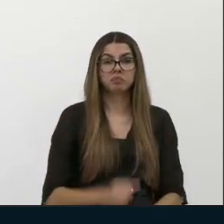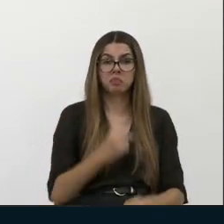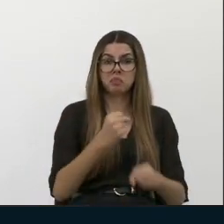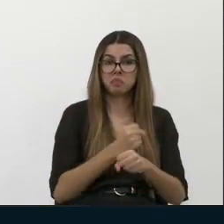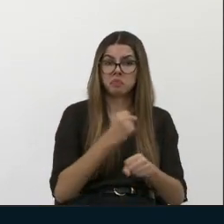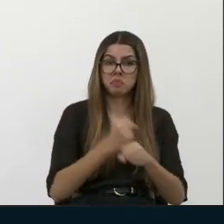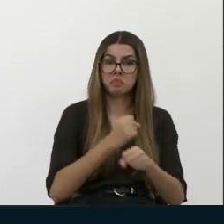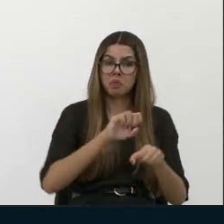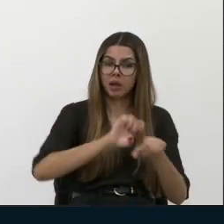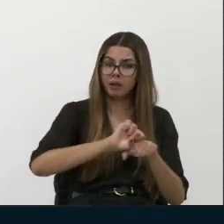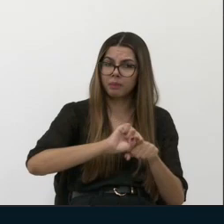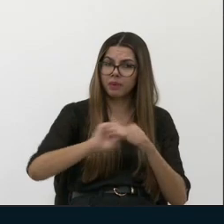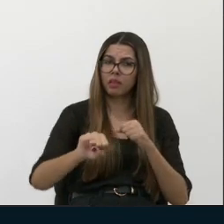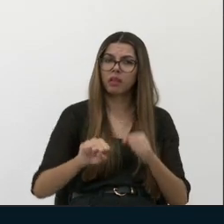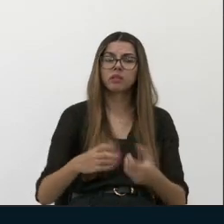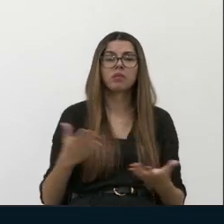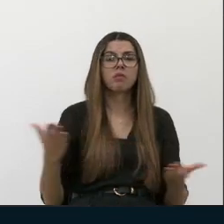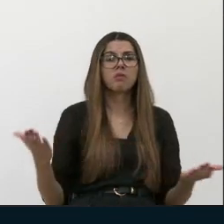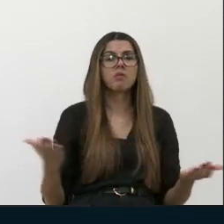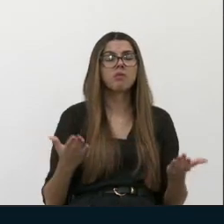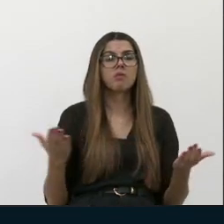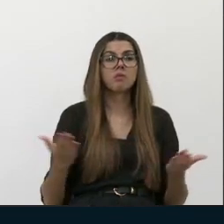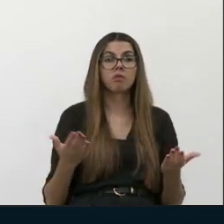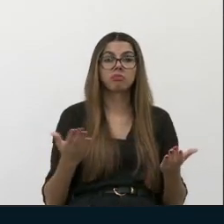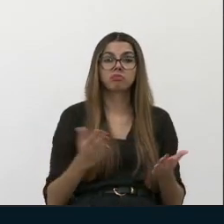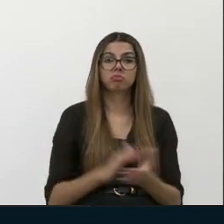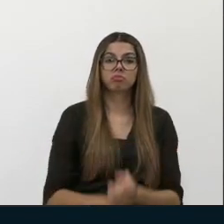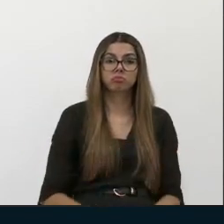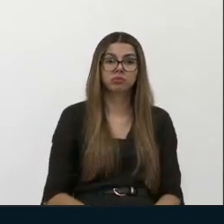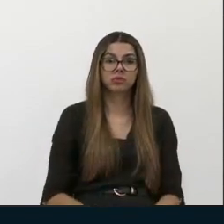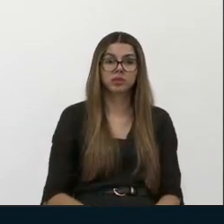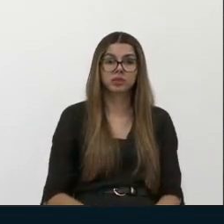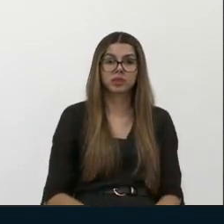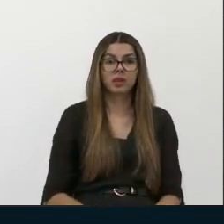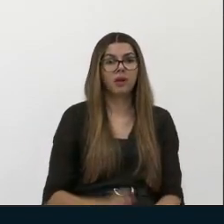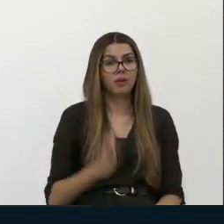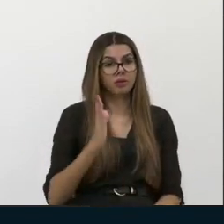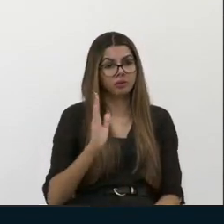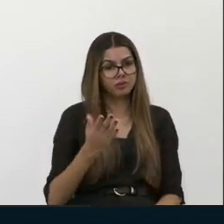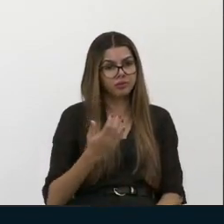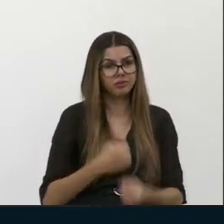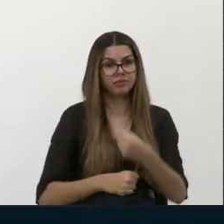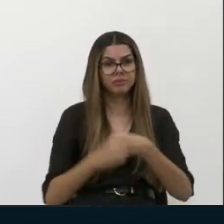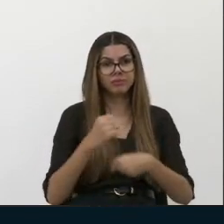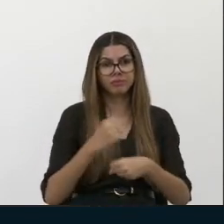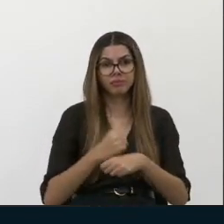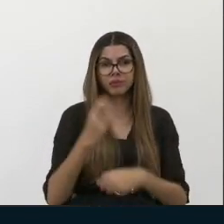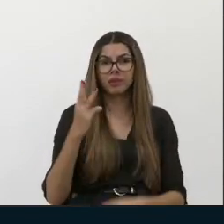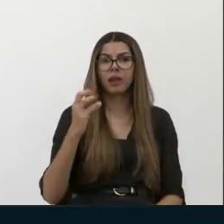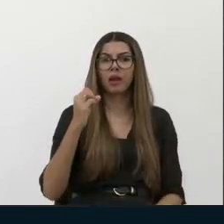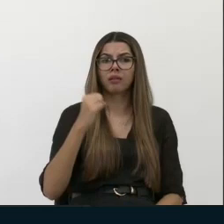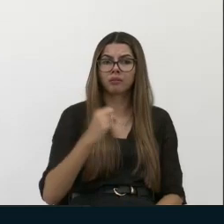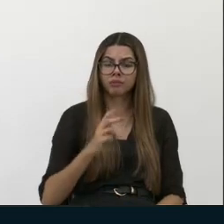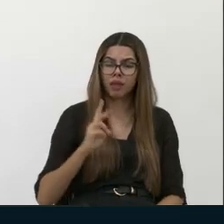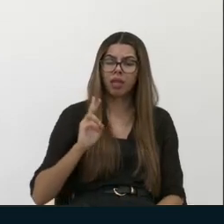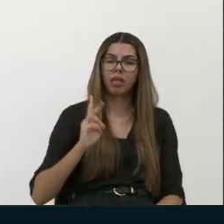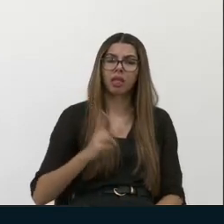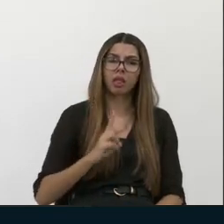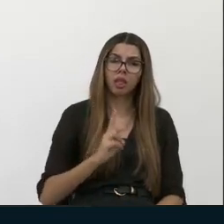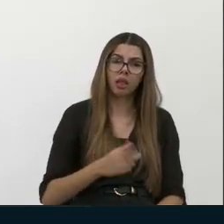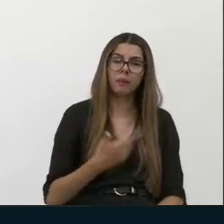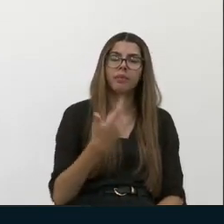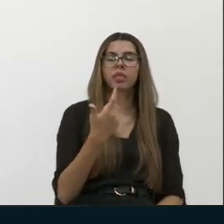agora. Coisa que era para ter feito há 30 anos atrás. E sempre deixa para